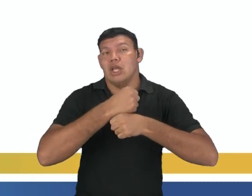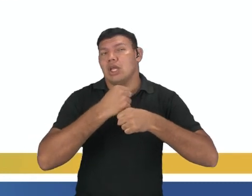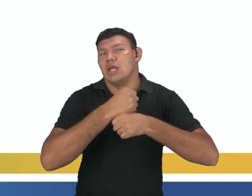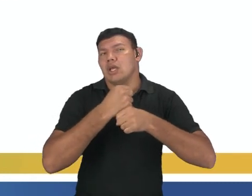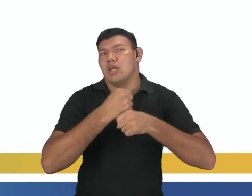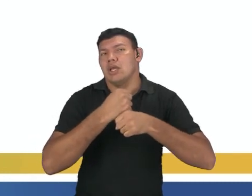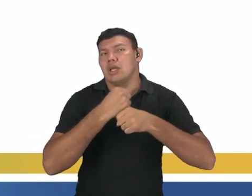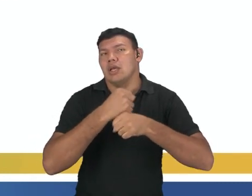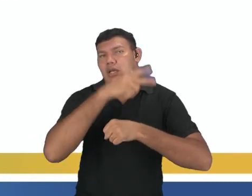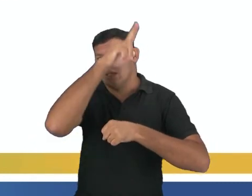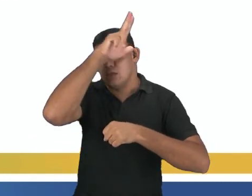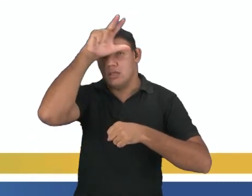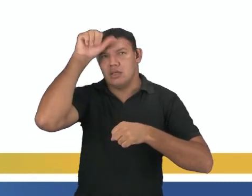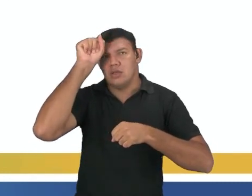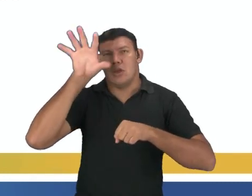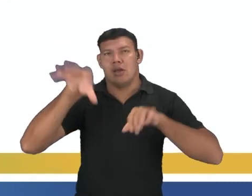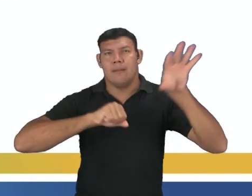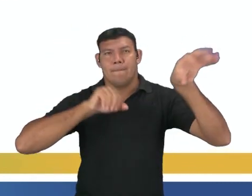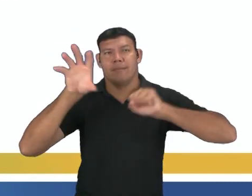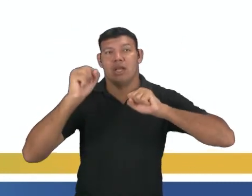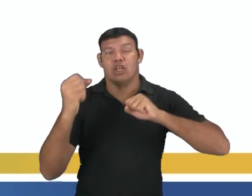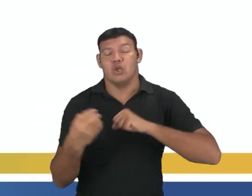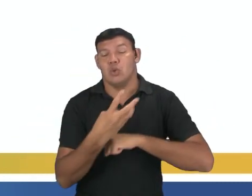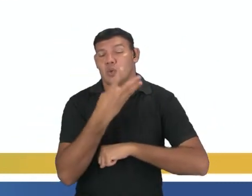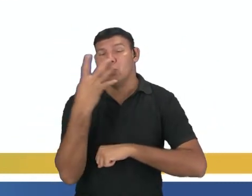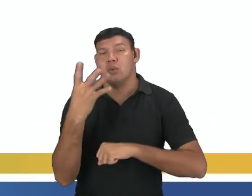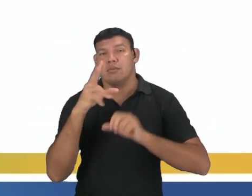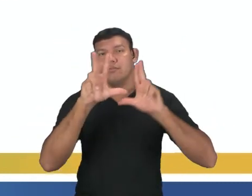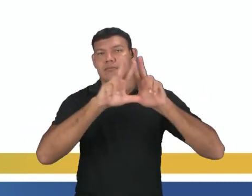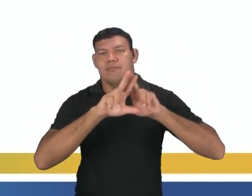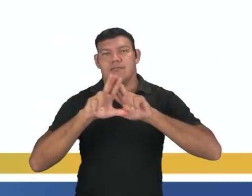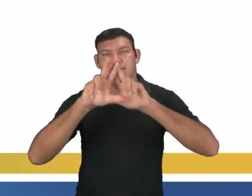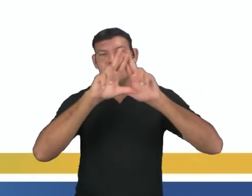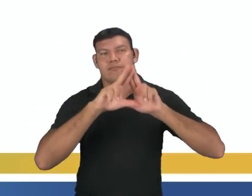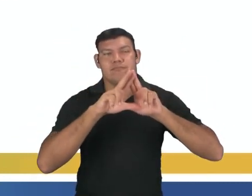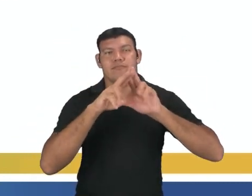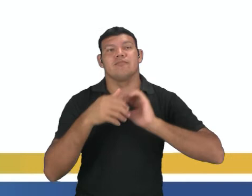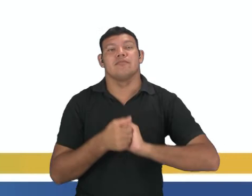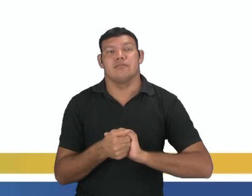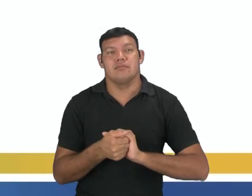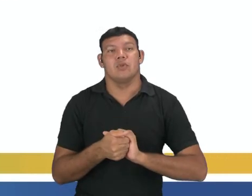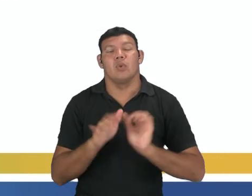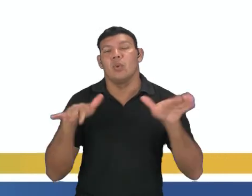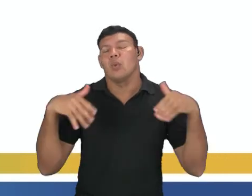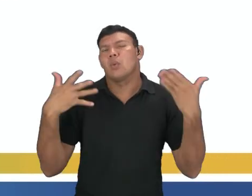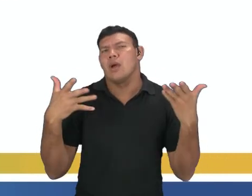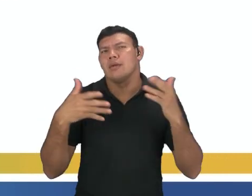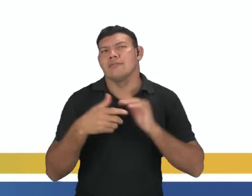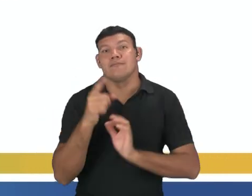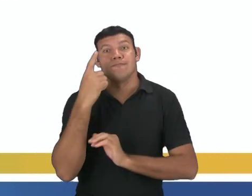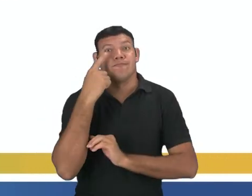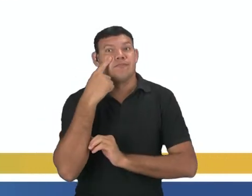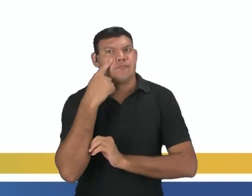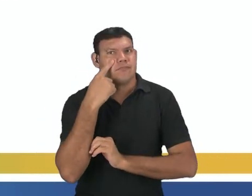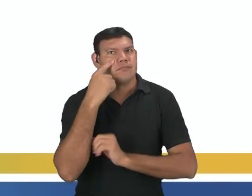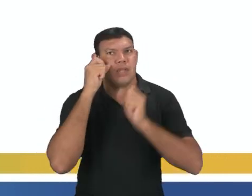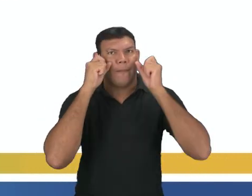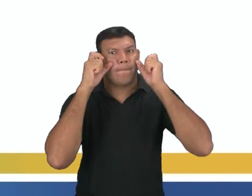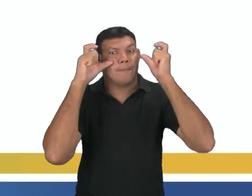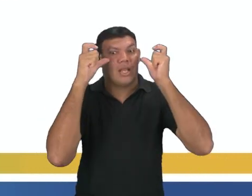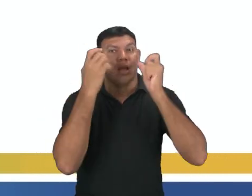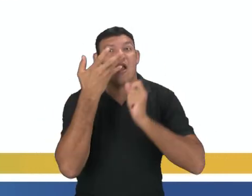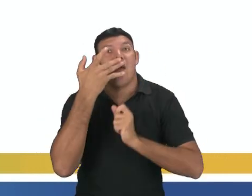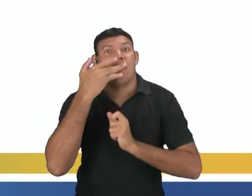desses anos a prefeitura coletou a maior quantidade de resíduos recicláveis? Olha só,